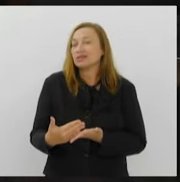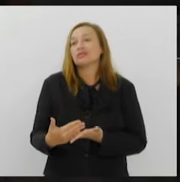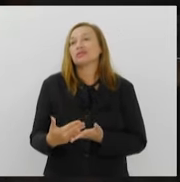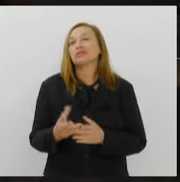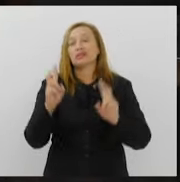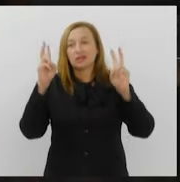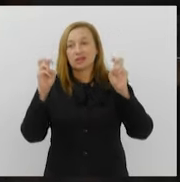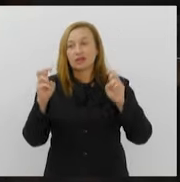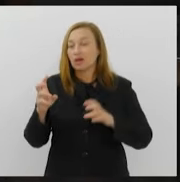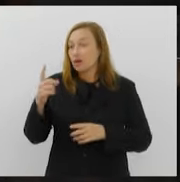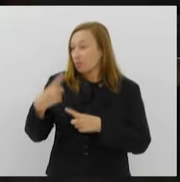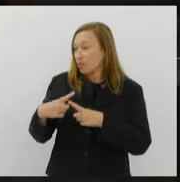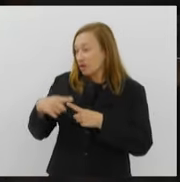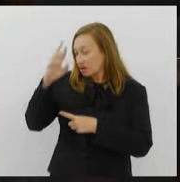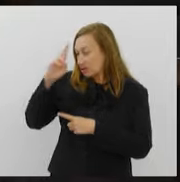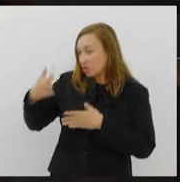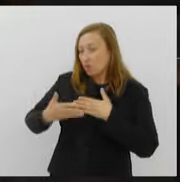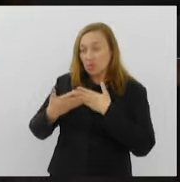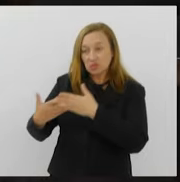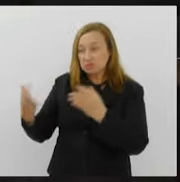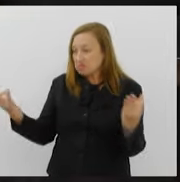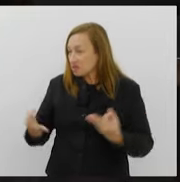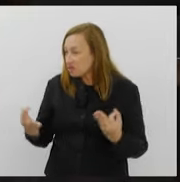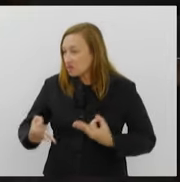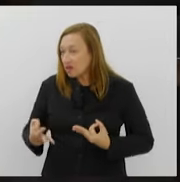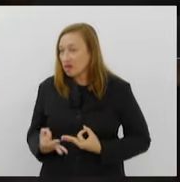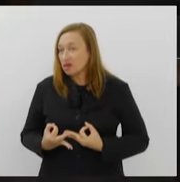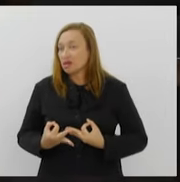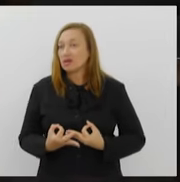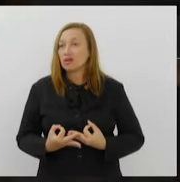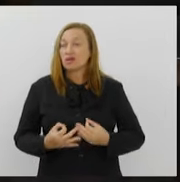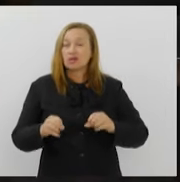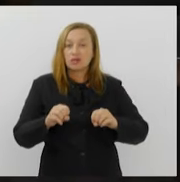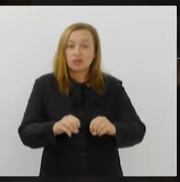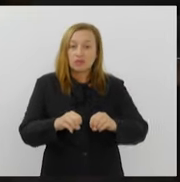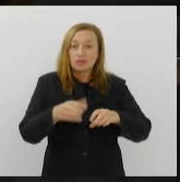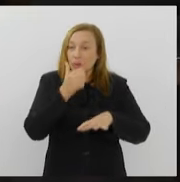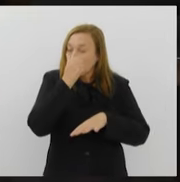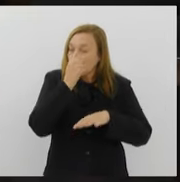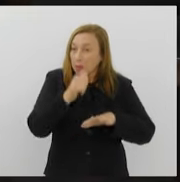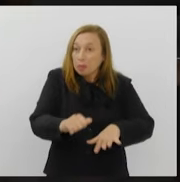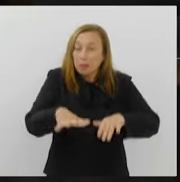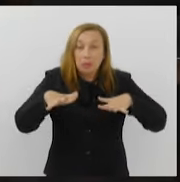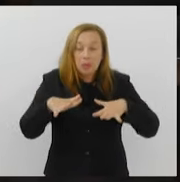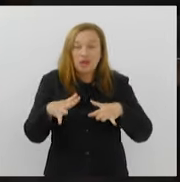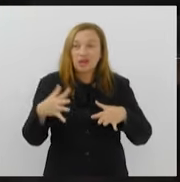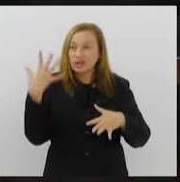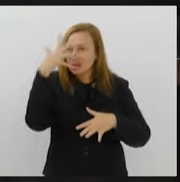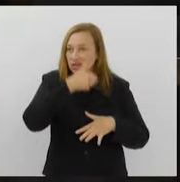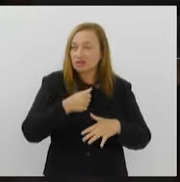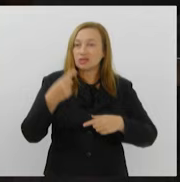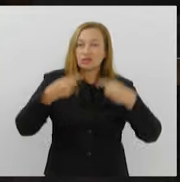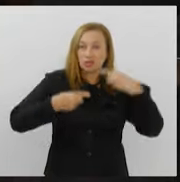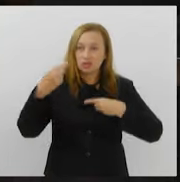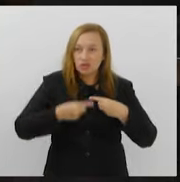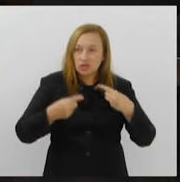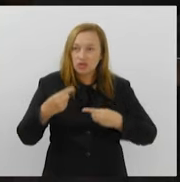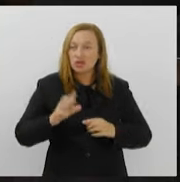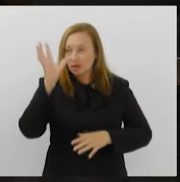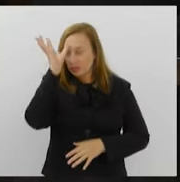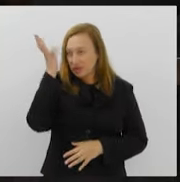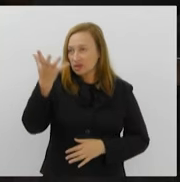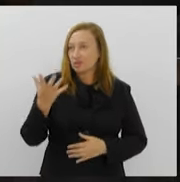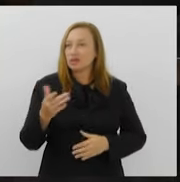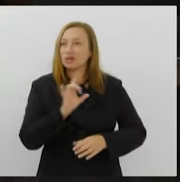Excelência conduziu de maneira impecável, o auditório estava lindo, estava lotado e conseguimos discutir em alto nível soluções